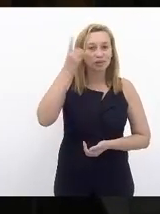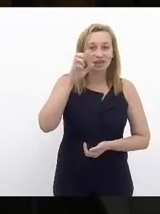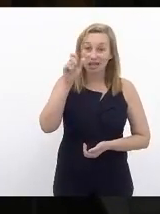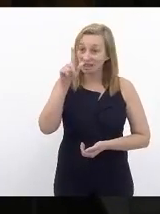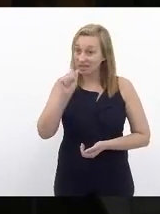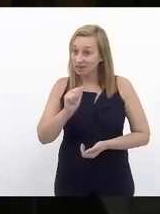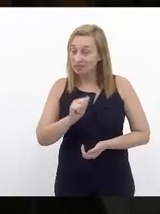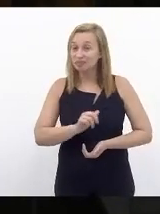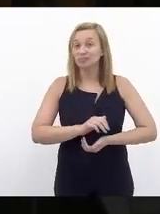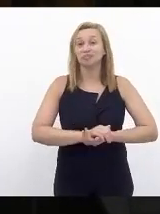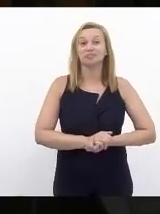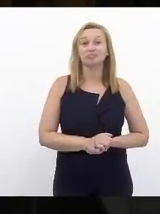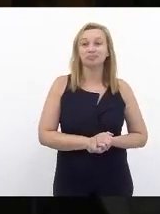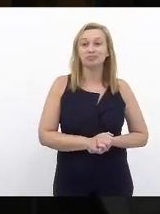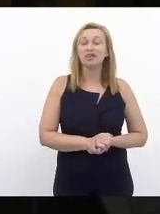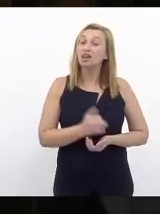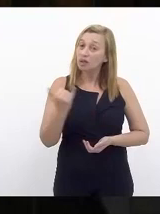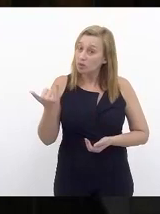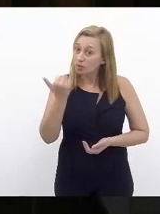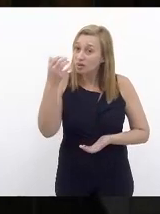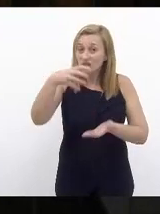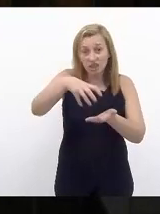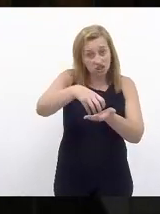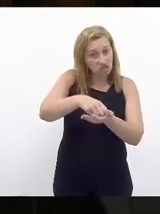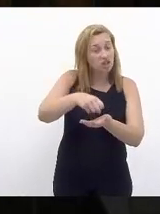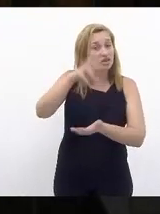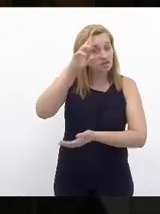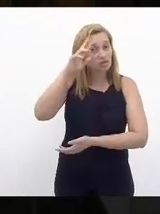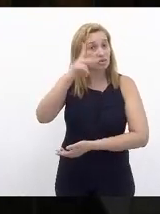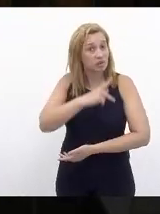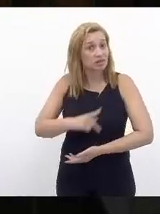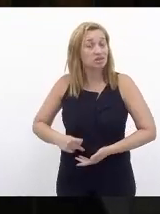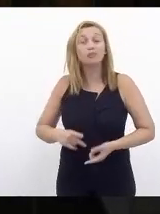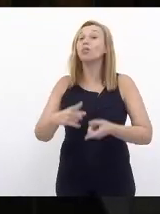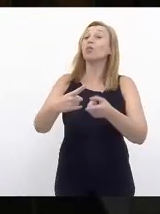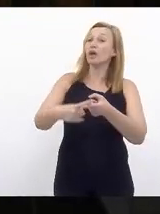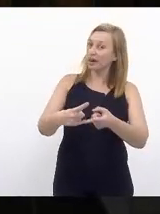Passos. Importante registrar isso, senhora presidente, porque